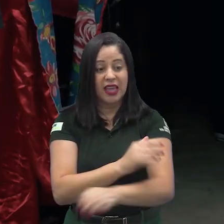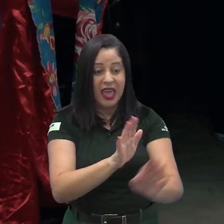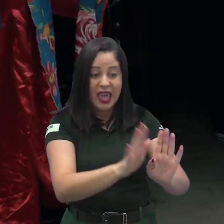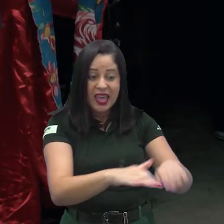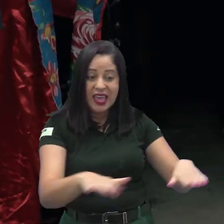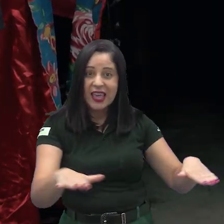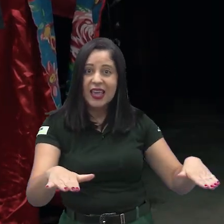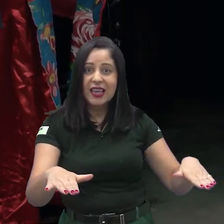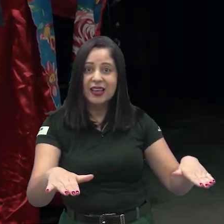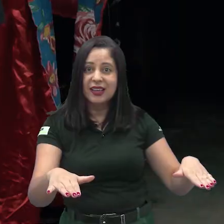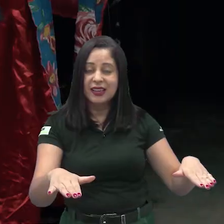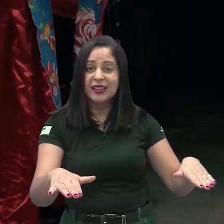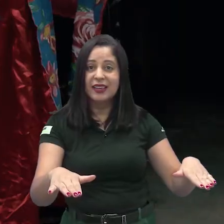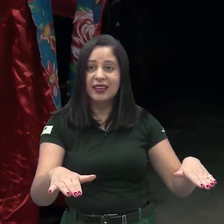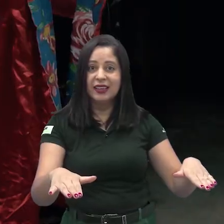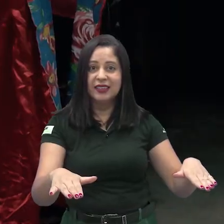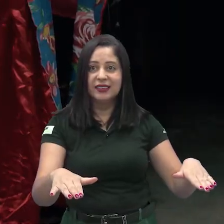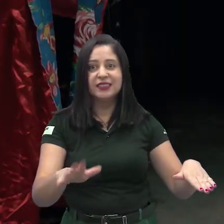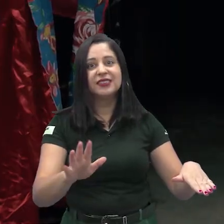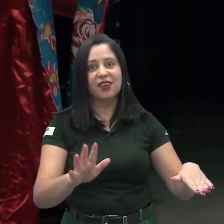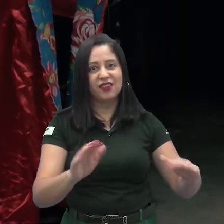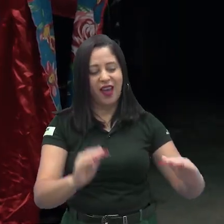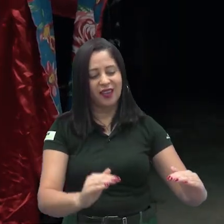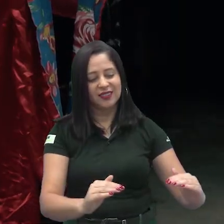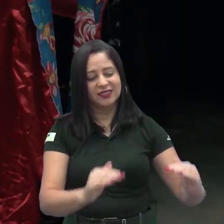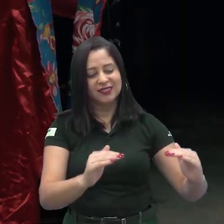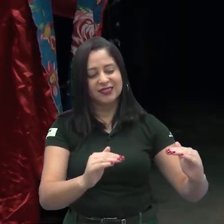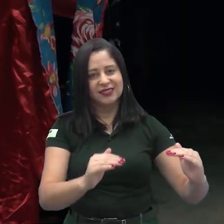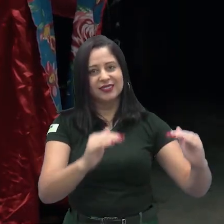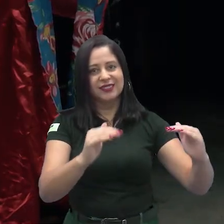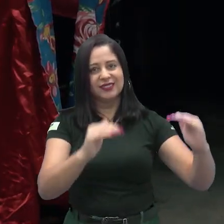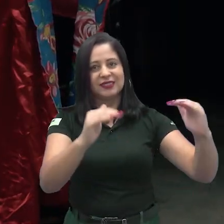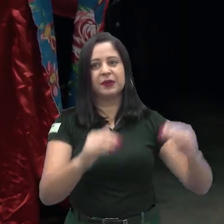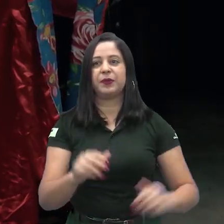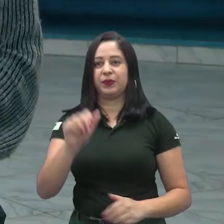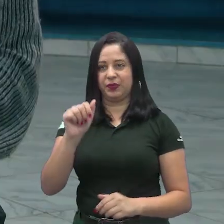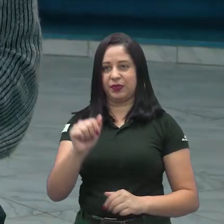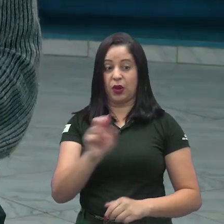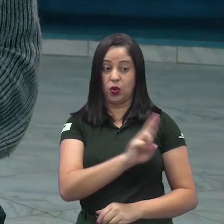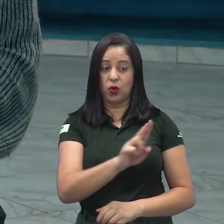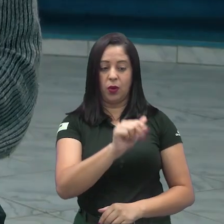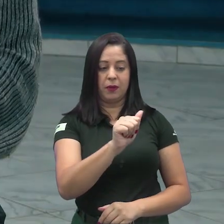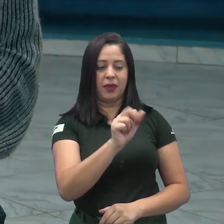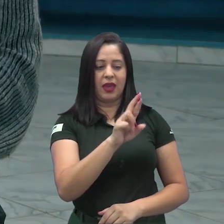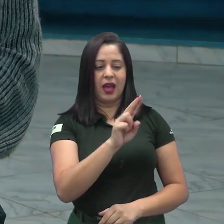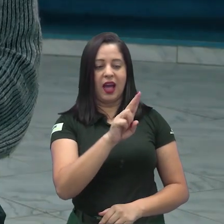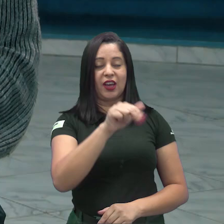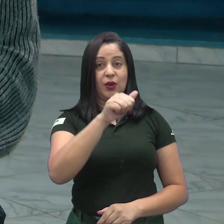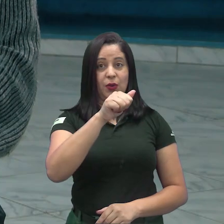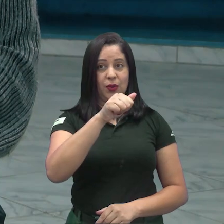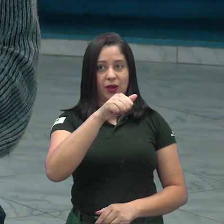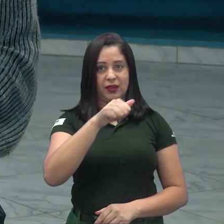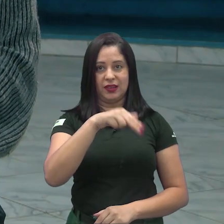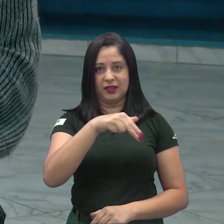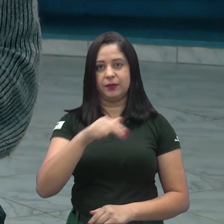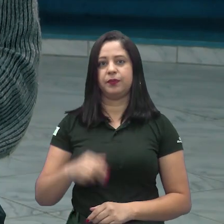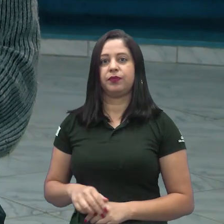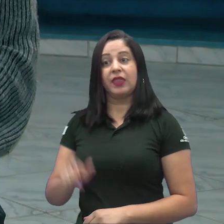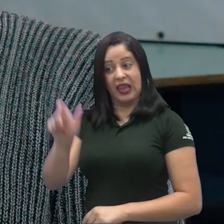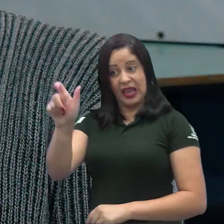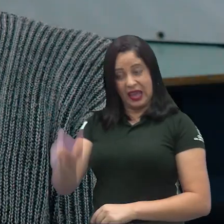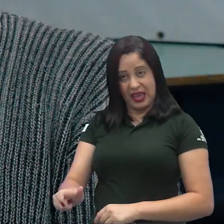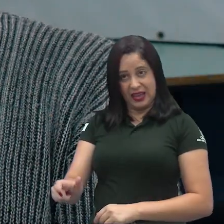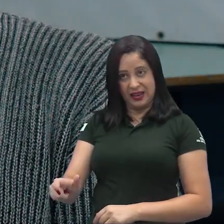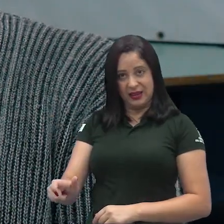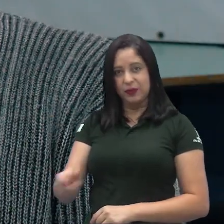também tem crianças que vão crescendo, né? Que é o caso do Maruan. O Maruan, né? Esse é o verdadeiro